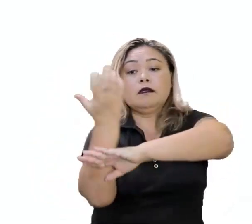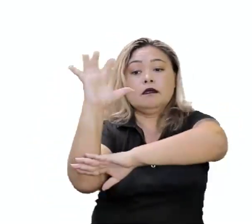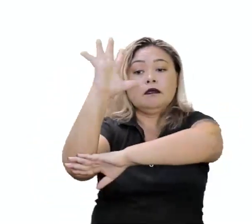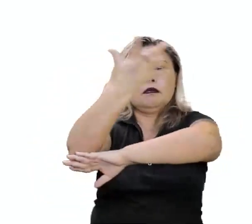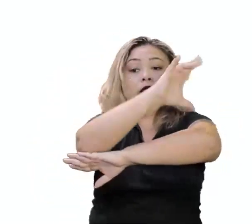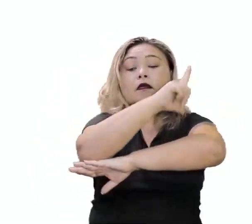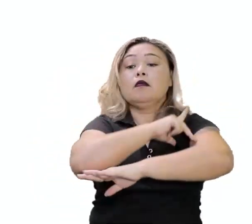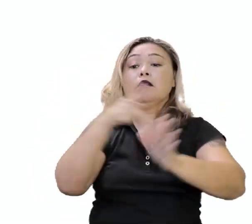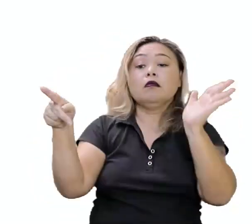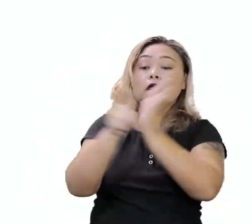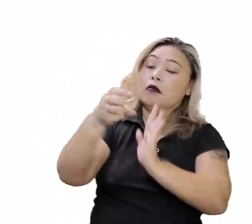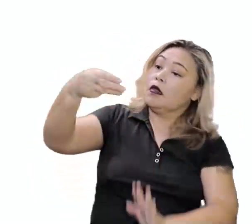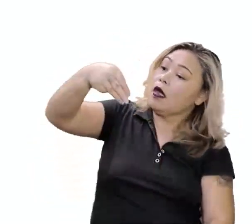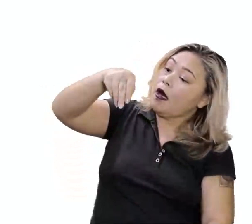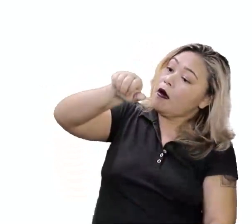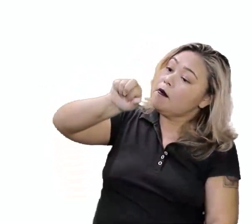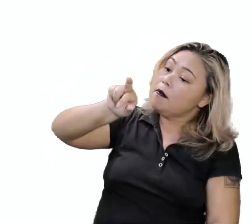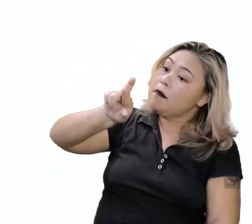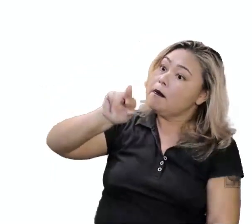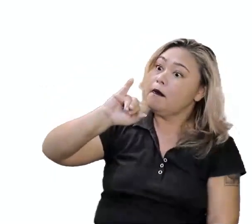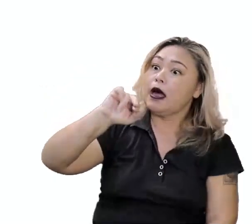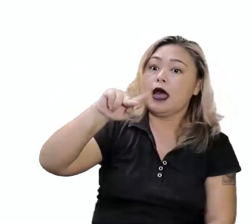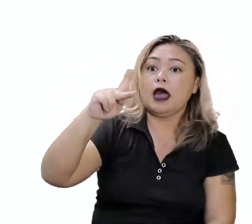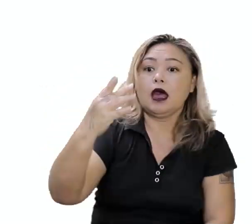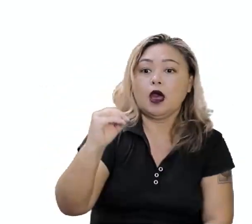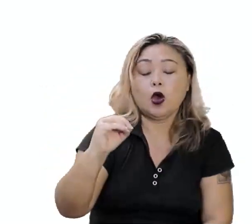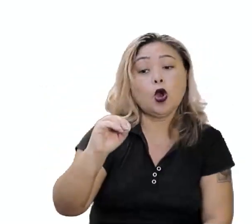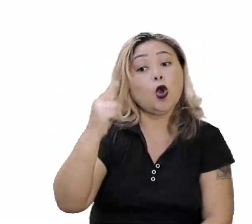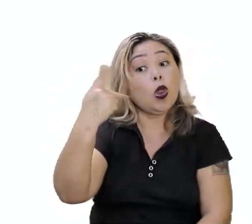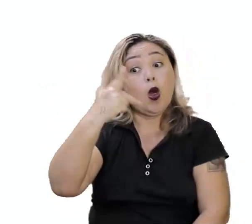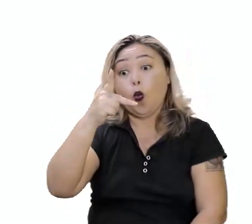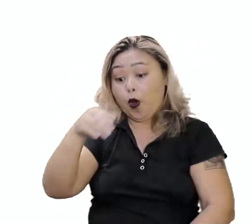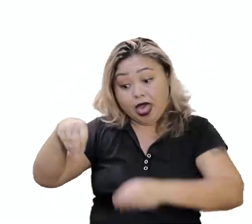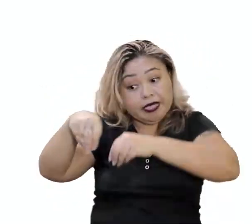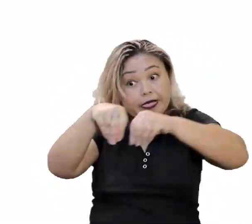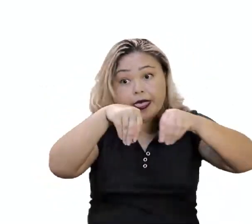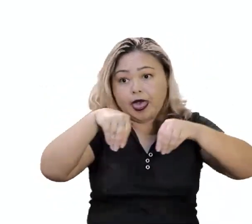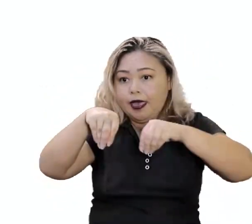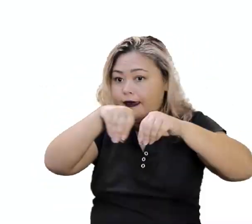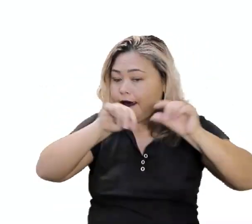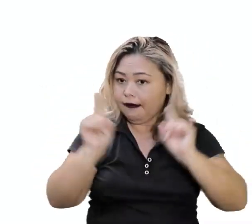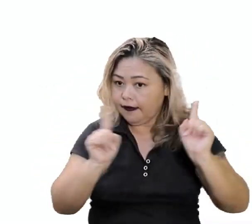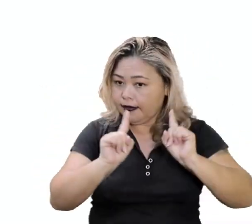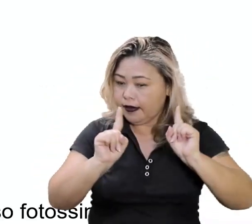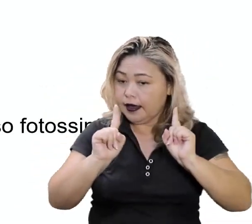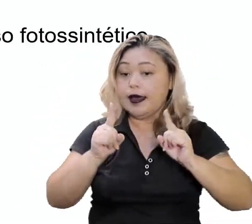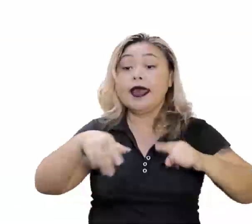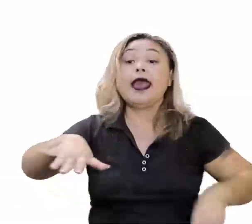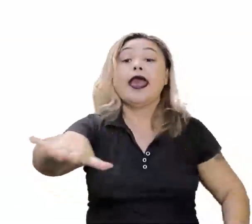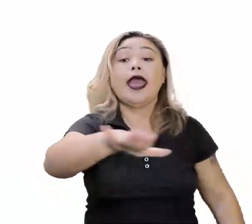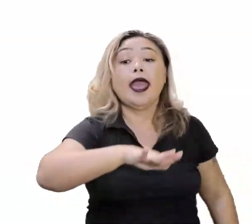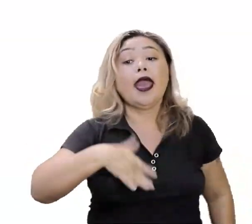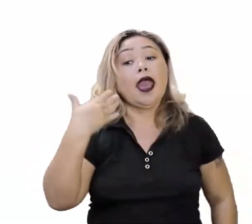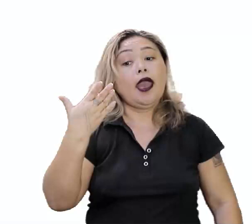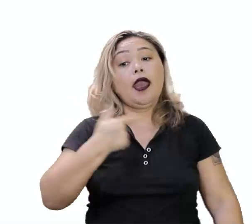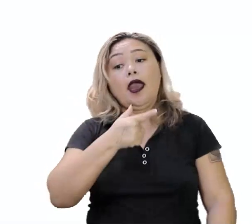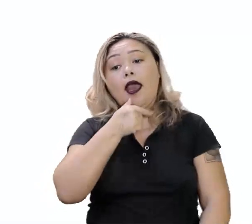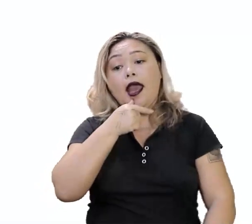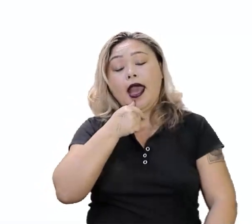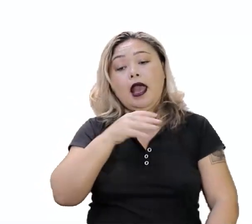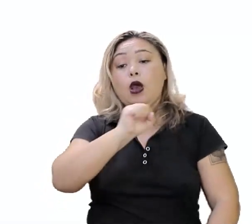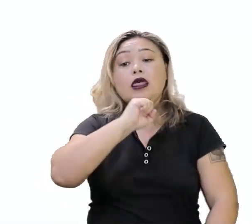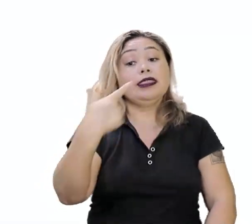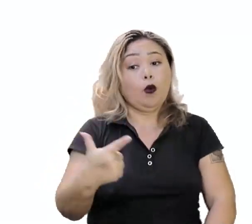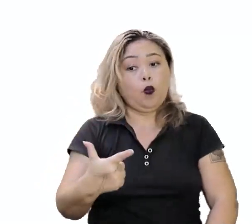ecossistemas marinhos. Preste atenção, não é do ambiente terrestre. Marinho, água salgada. Vamos lá, letra